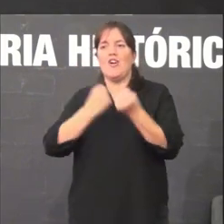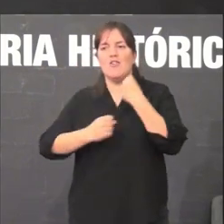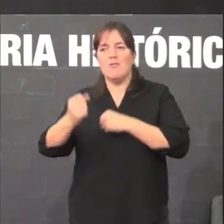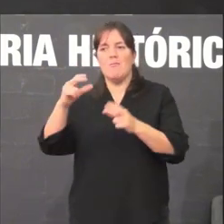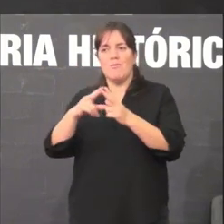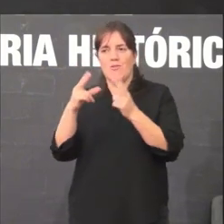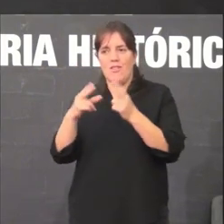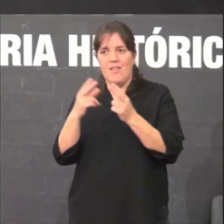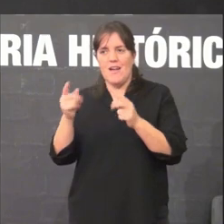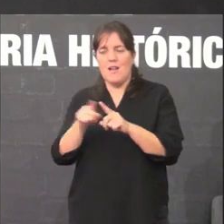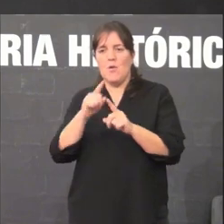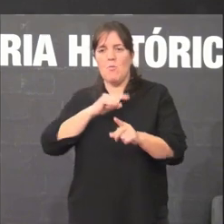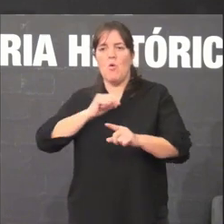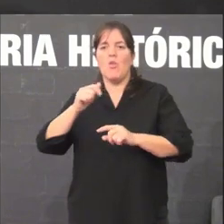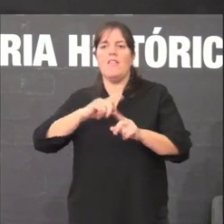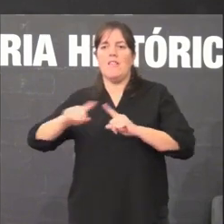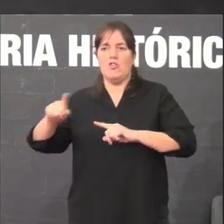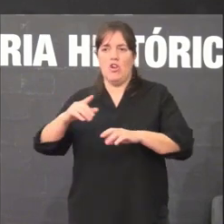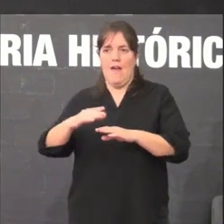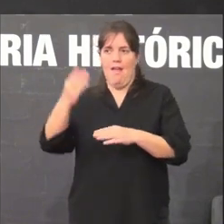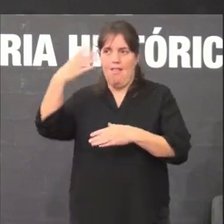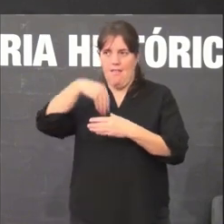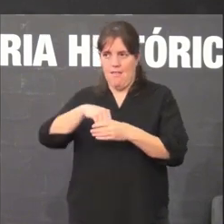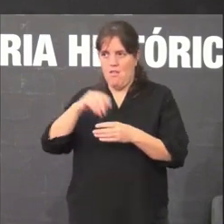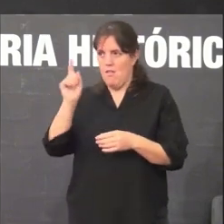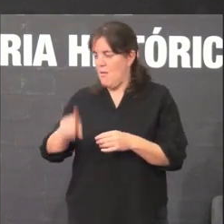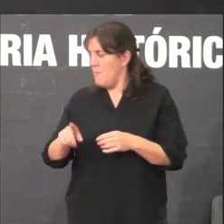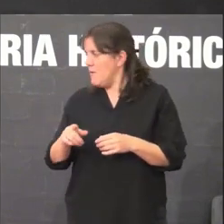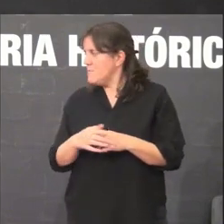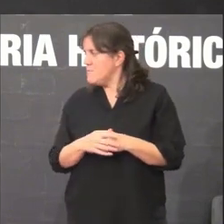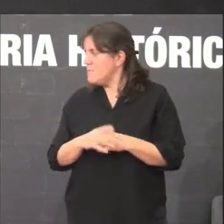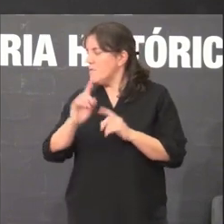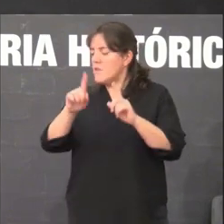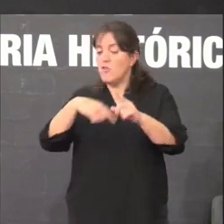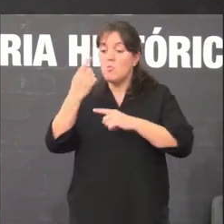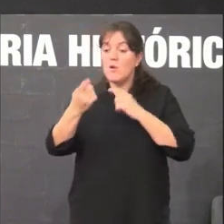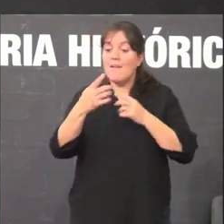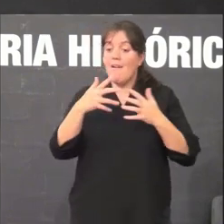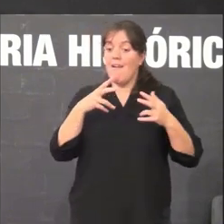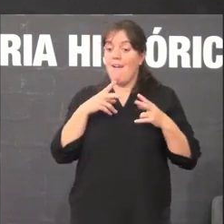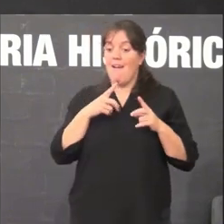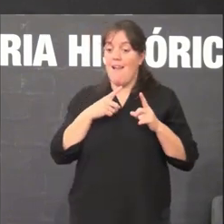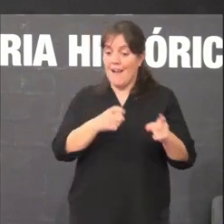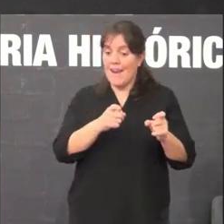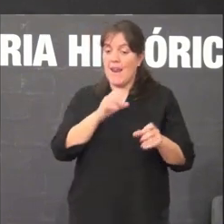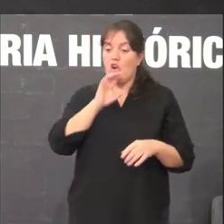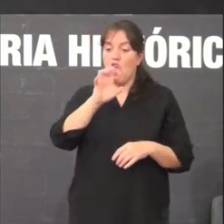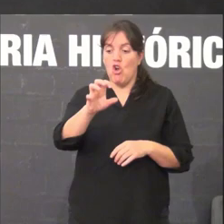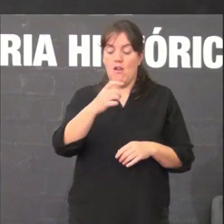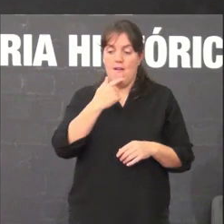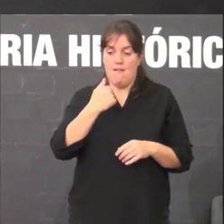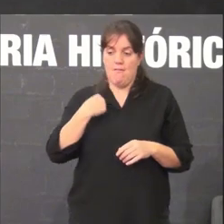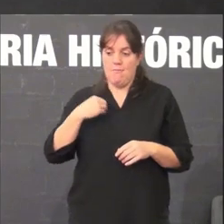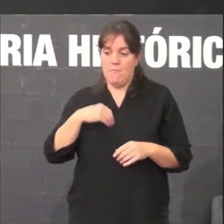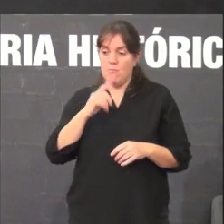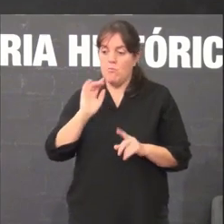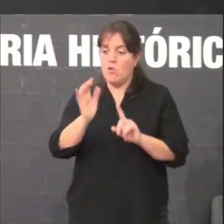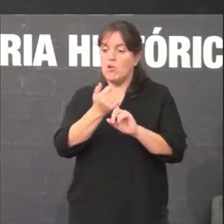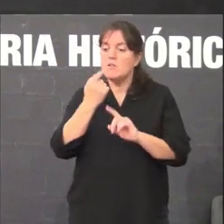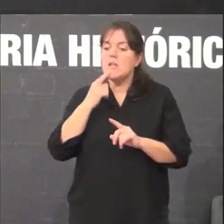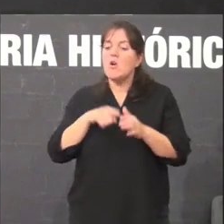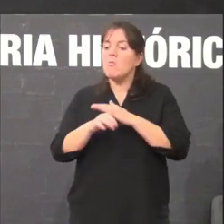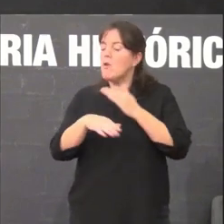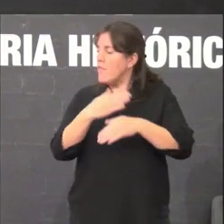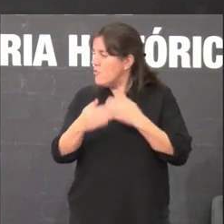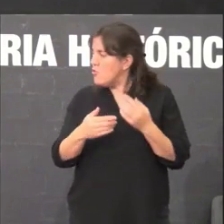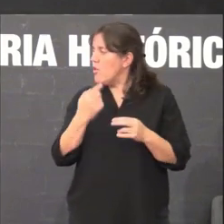passado ditatorial. A continuação da guerra colonial coincidiu já com o processo de industrialização,